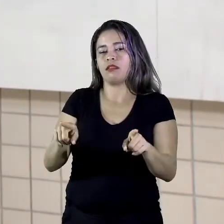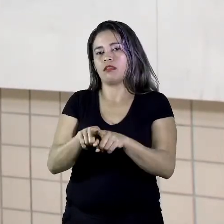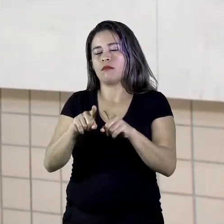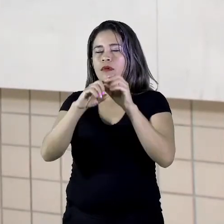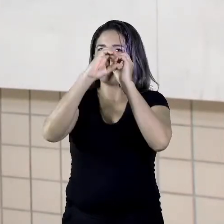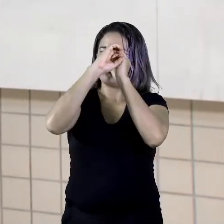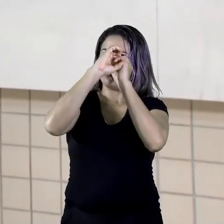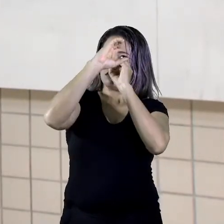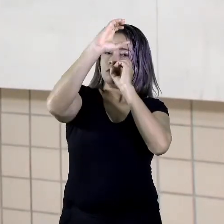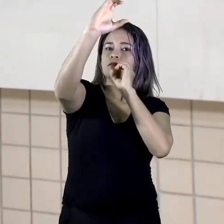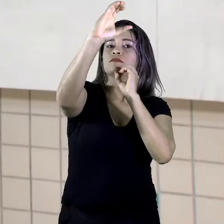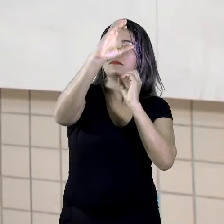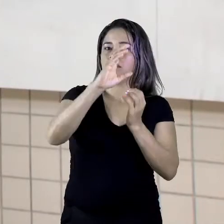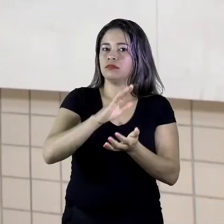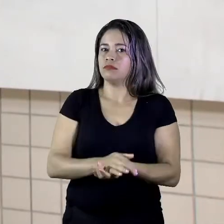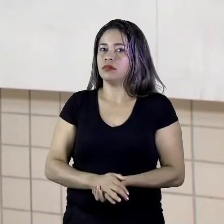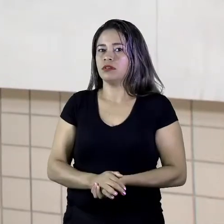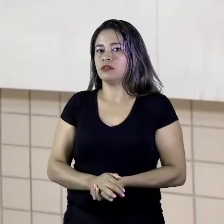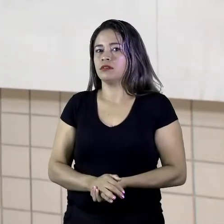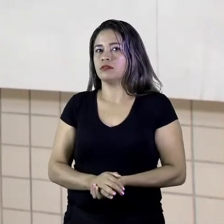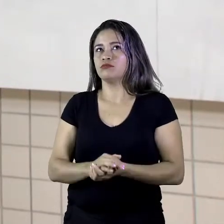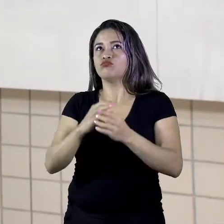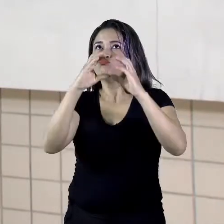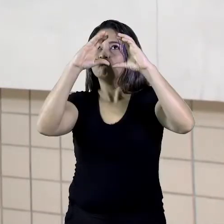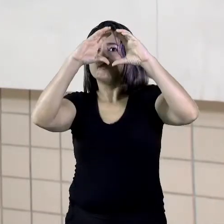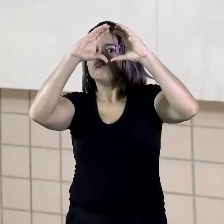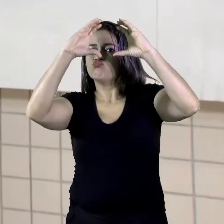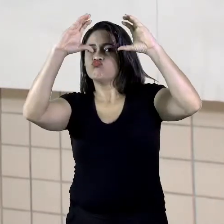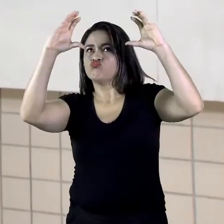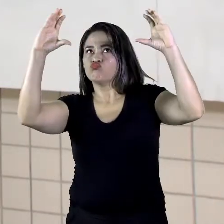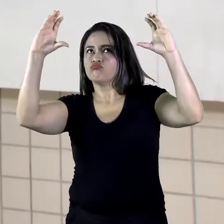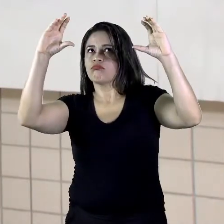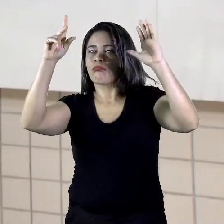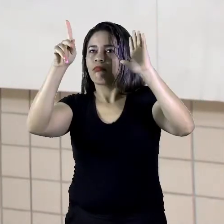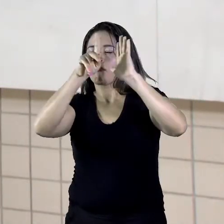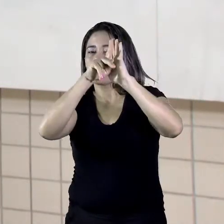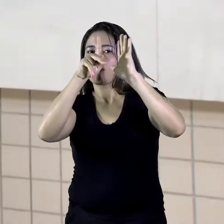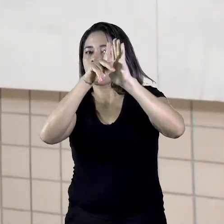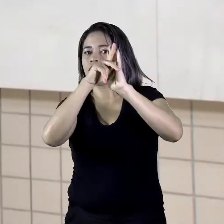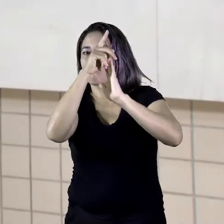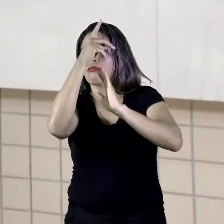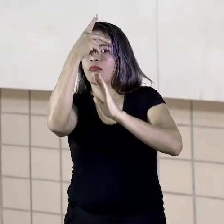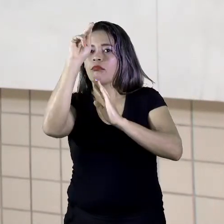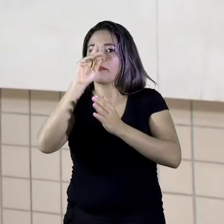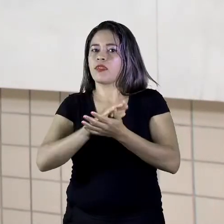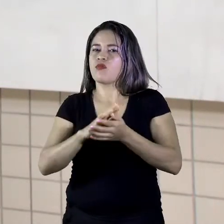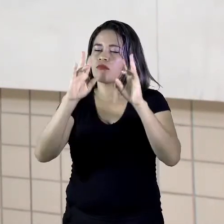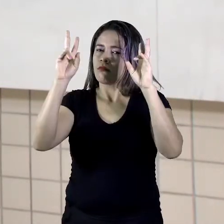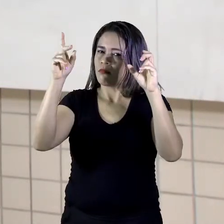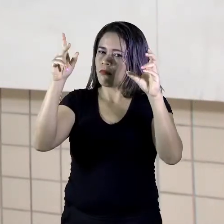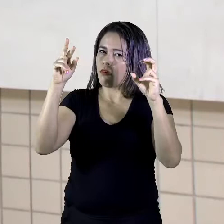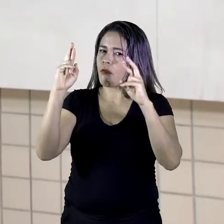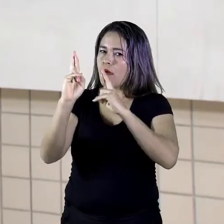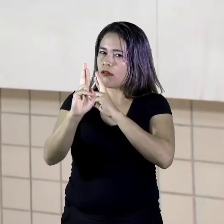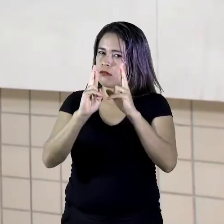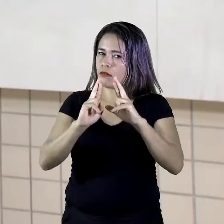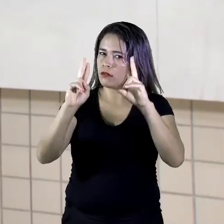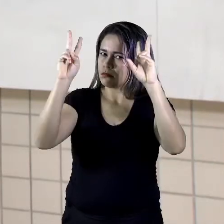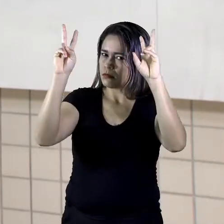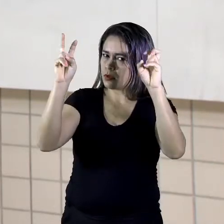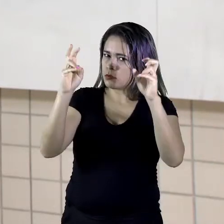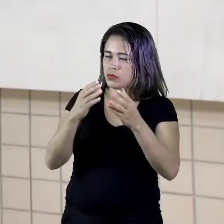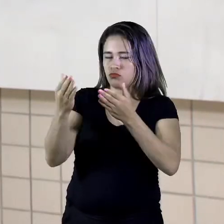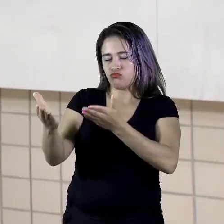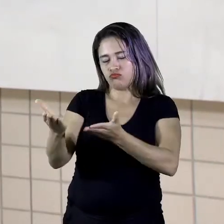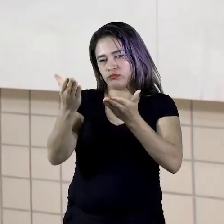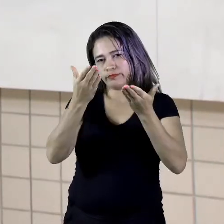astronomia, mapas celestes e alguns temas relacionados com esses assuntos. Então, sejam todos bem-vindos,